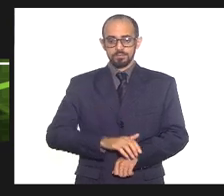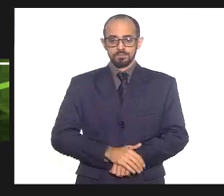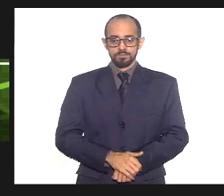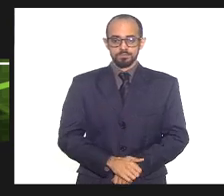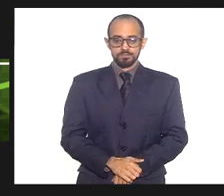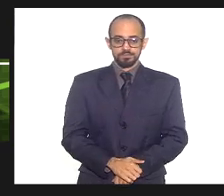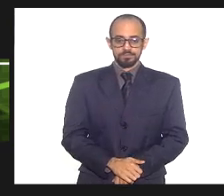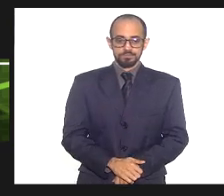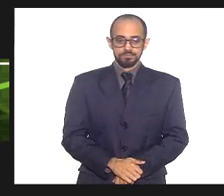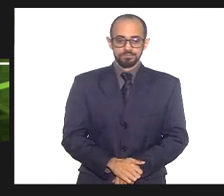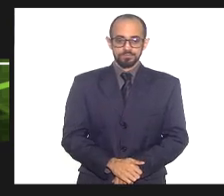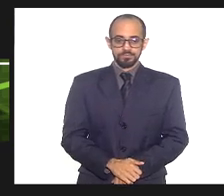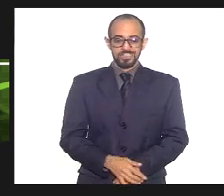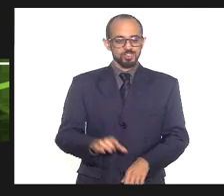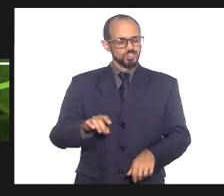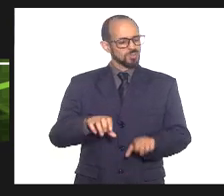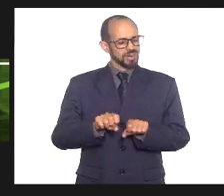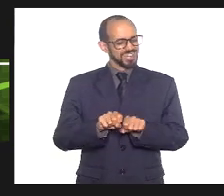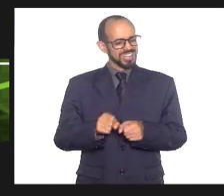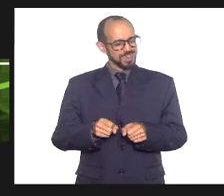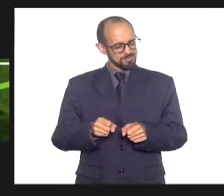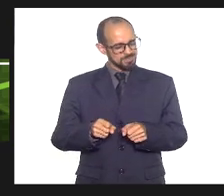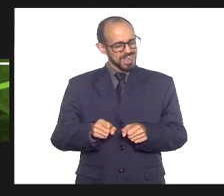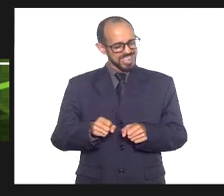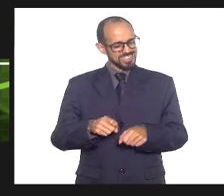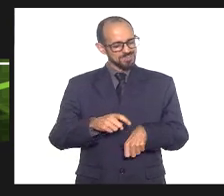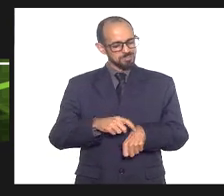Isso para quebrar um pouco a seriedade.